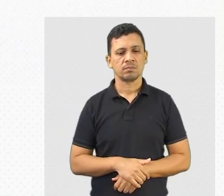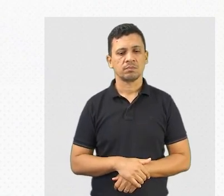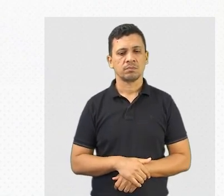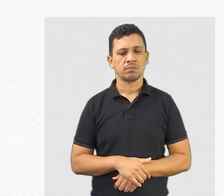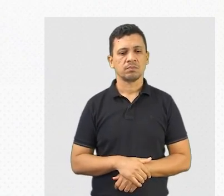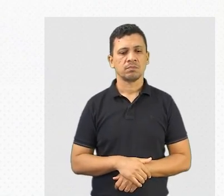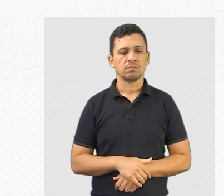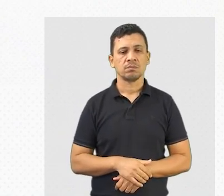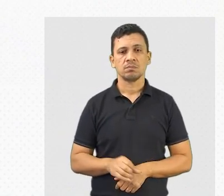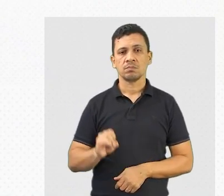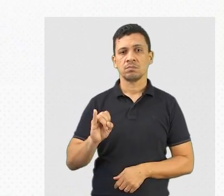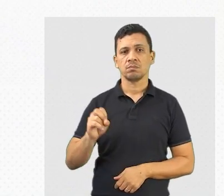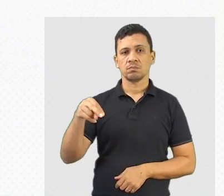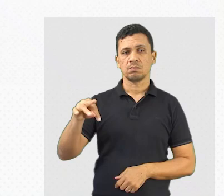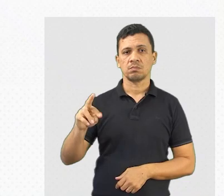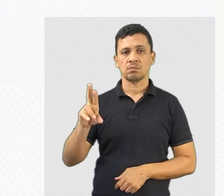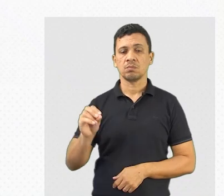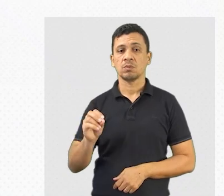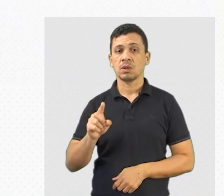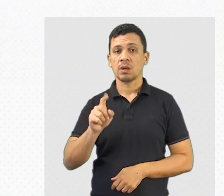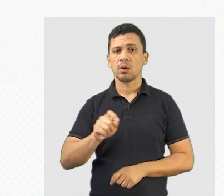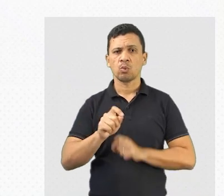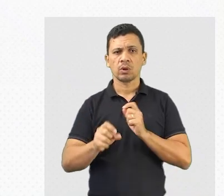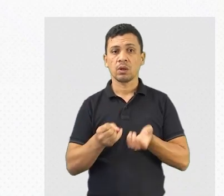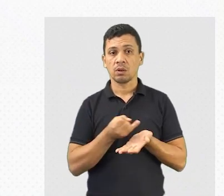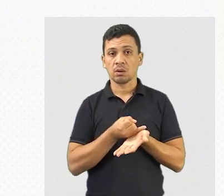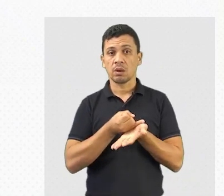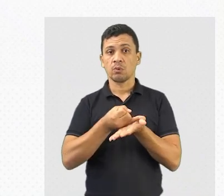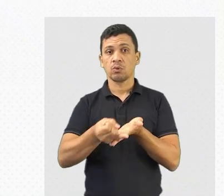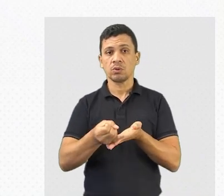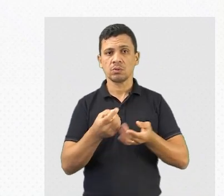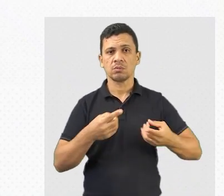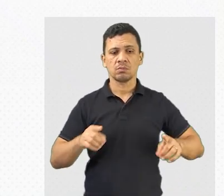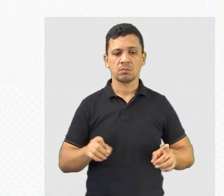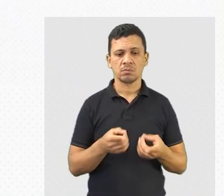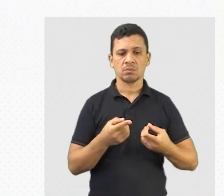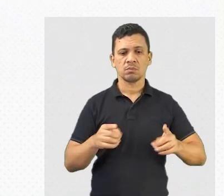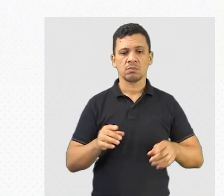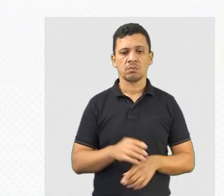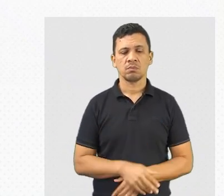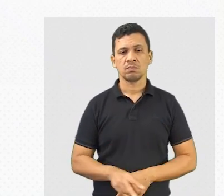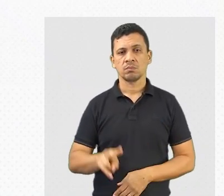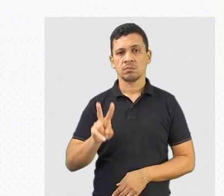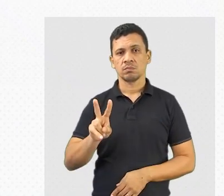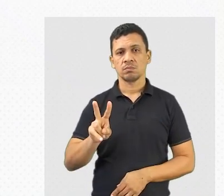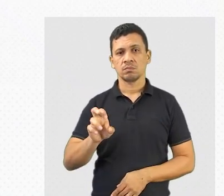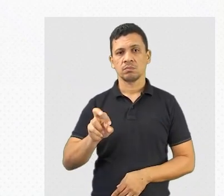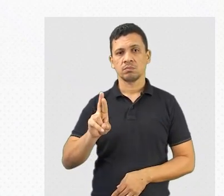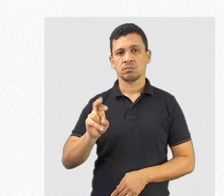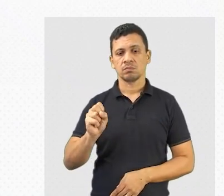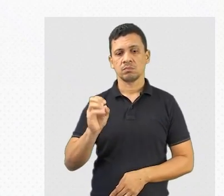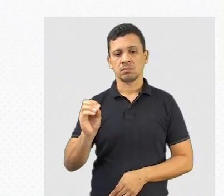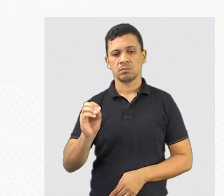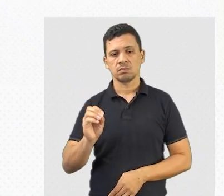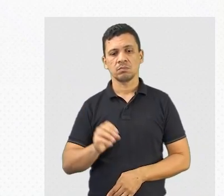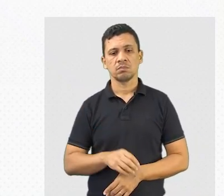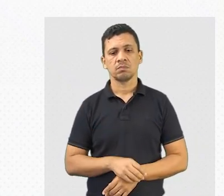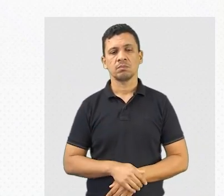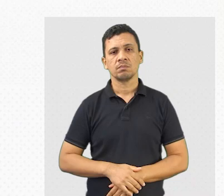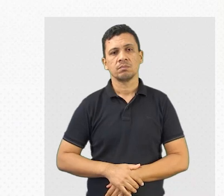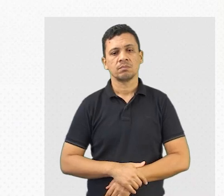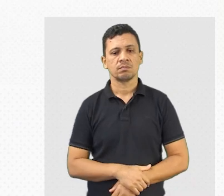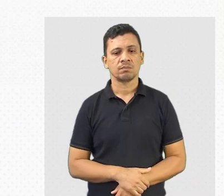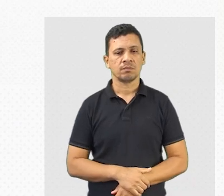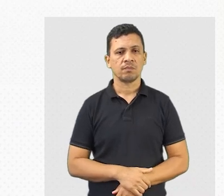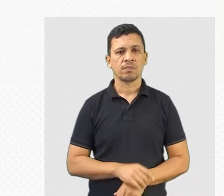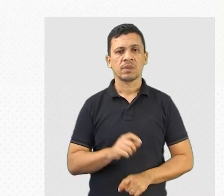Intro é a introdução, é o beginning, é o início da música. Verse, chorus ou refrain